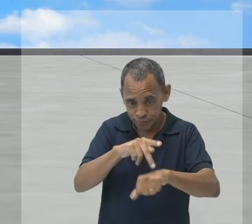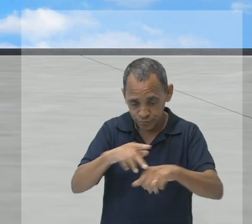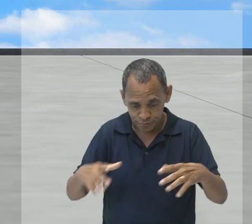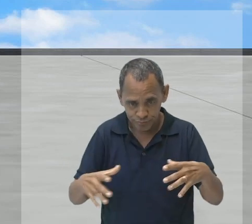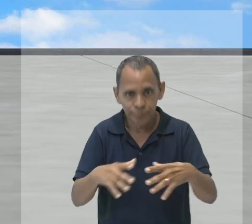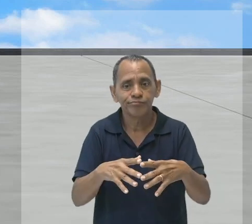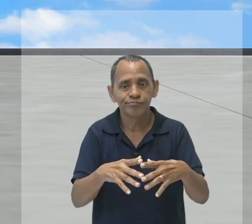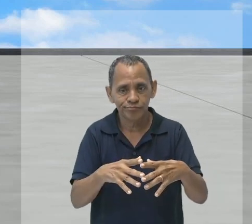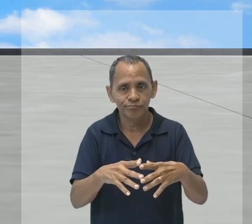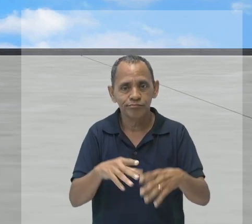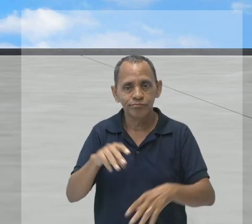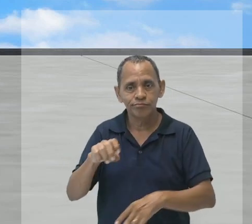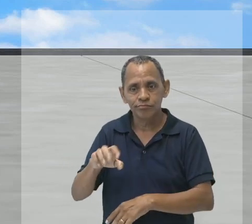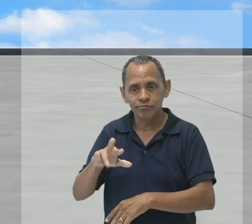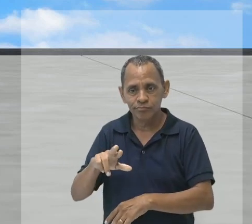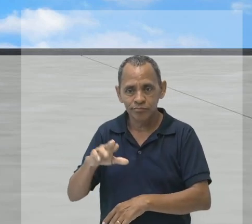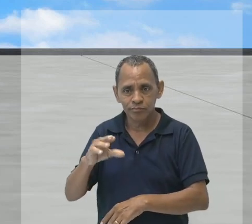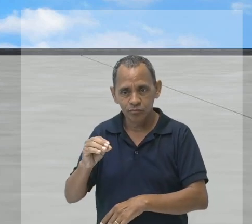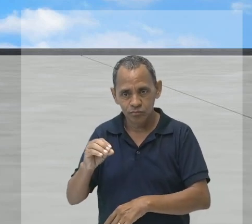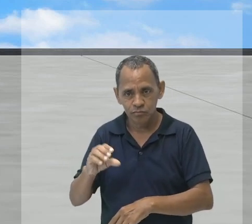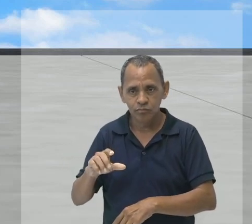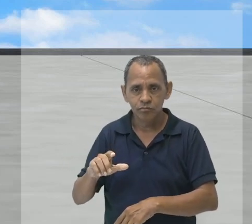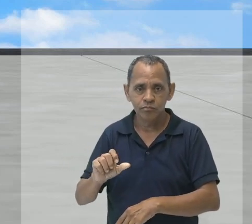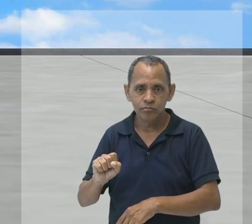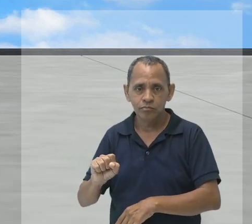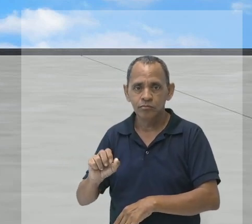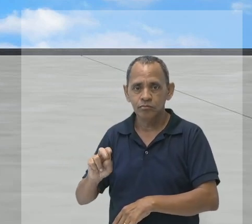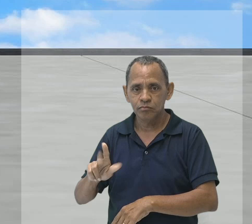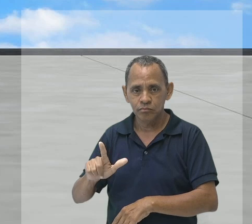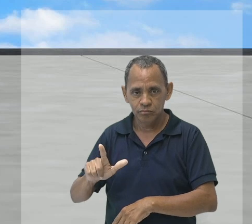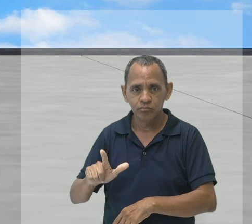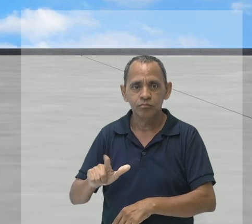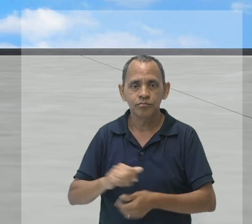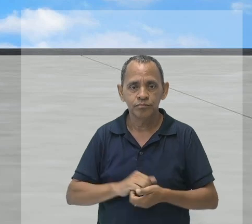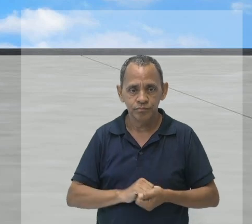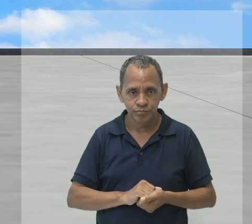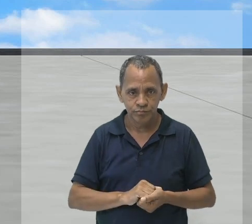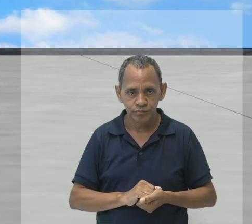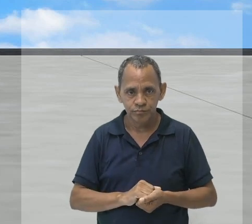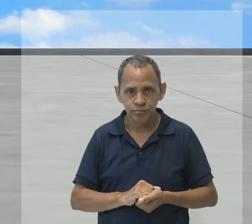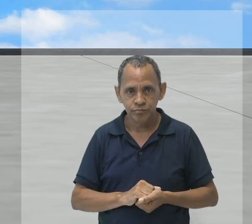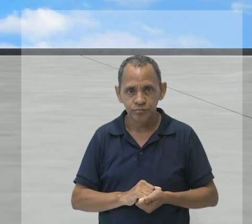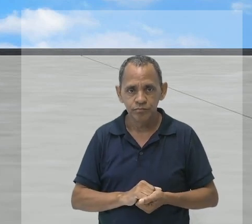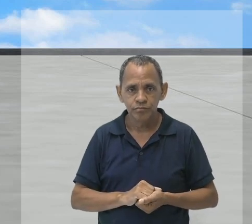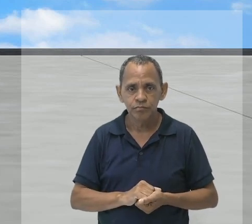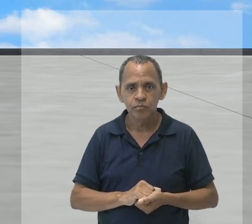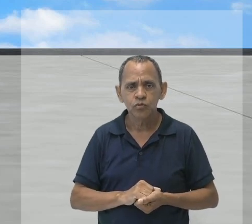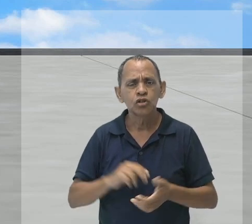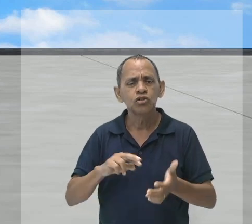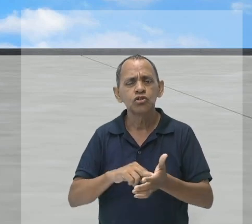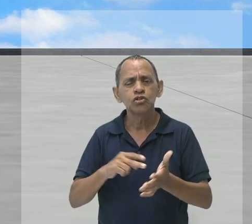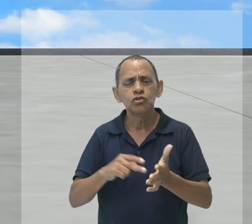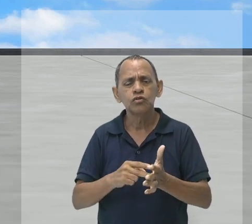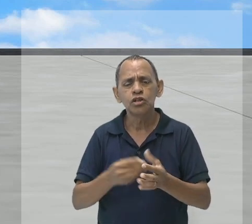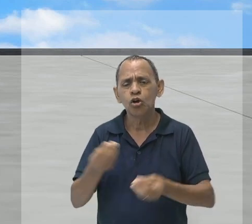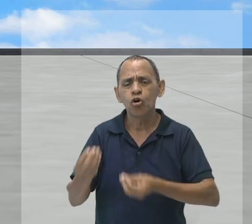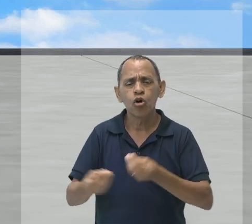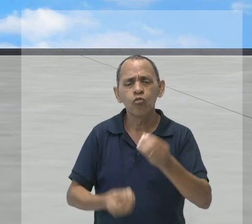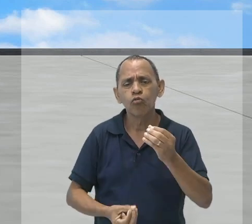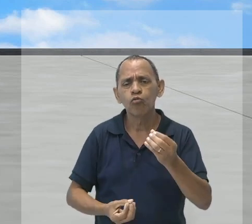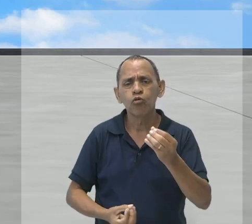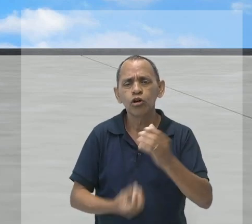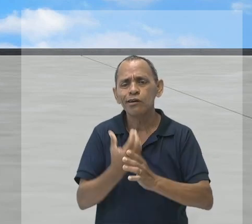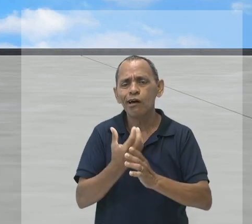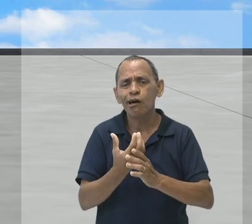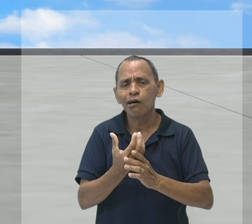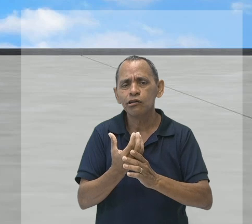parte ali do Mercosul, certo? E a partir desse momento a gente vai caracterizar melhor o que é esse bloco econômico, quando é que